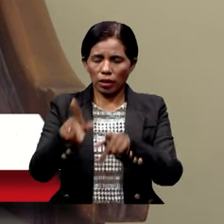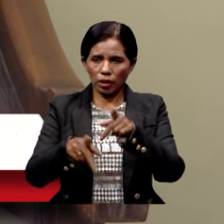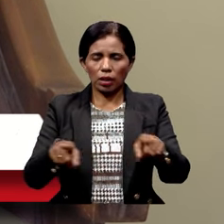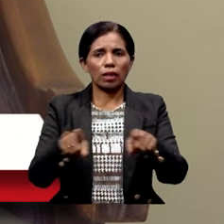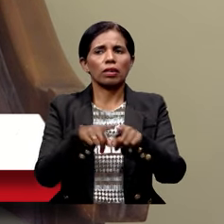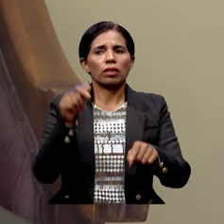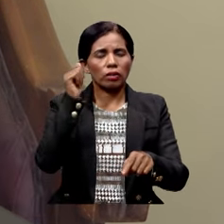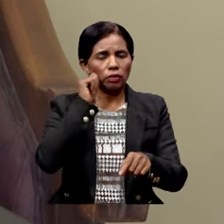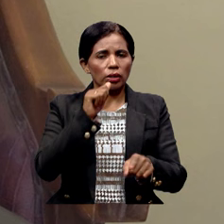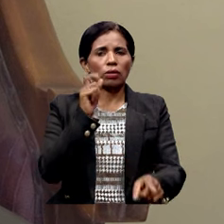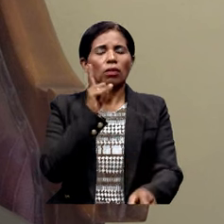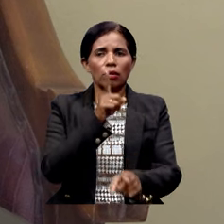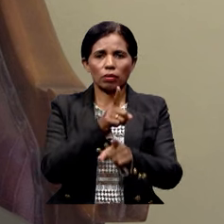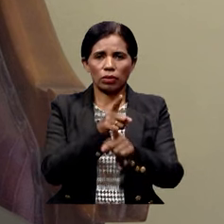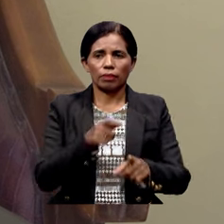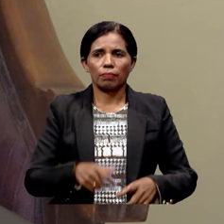feto dolos.